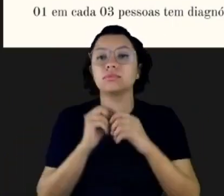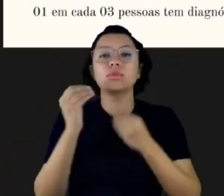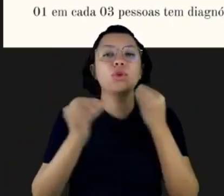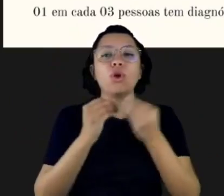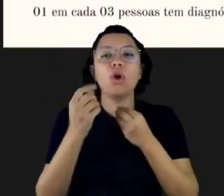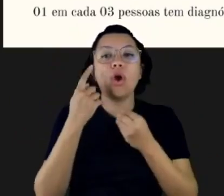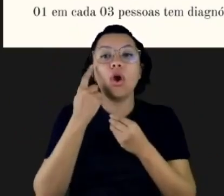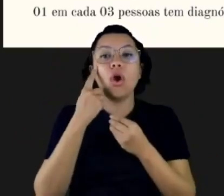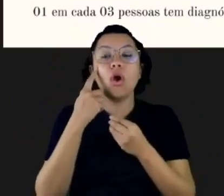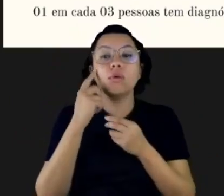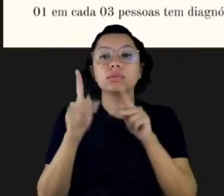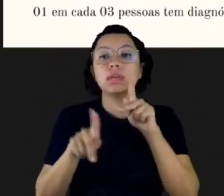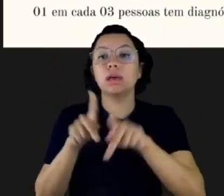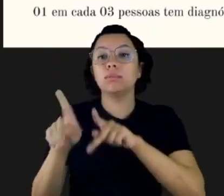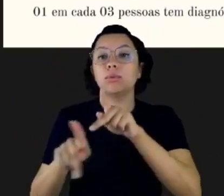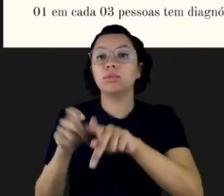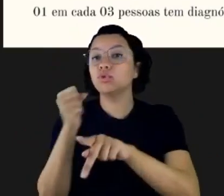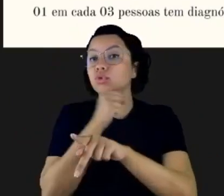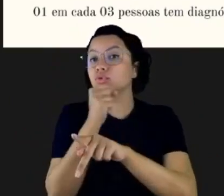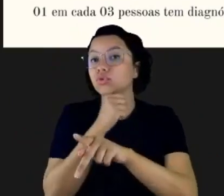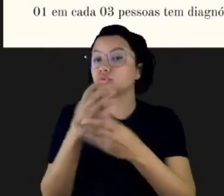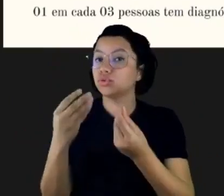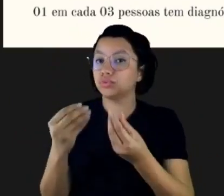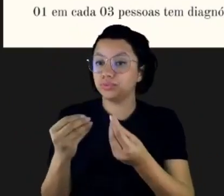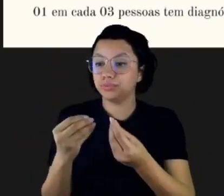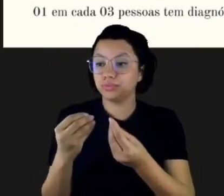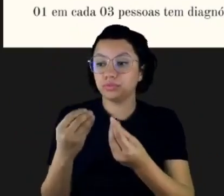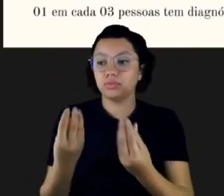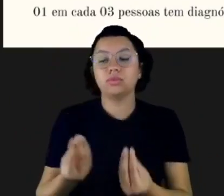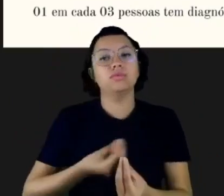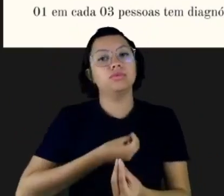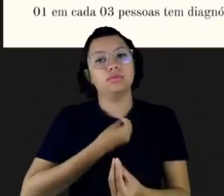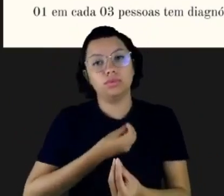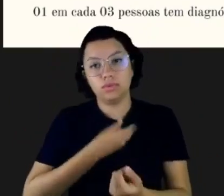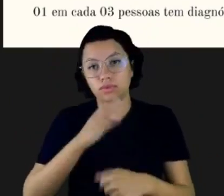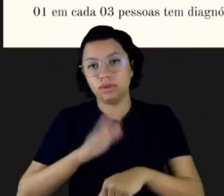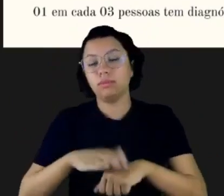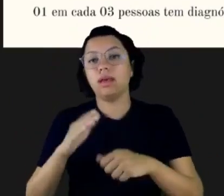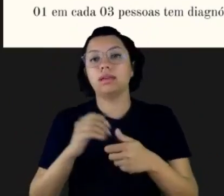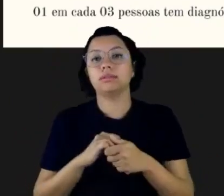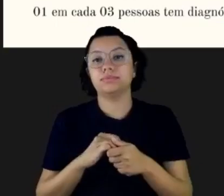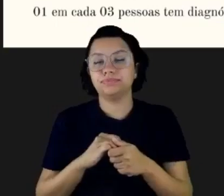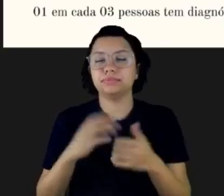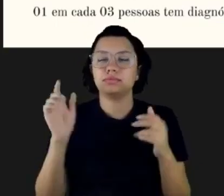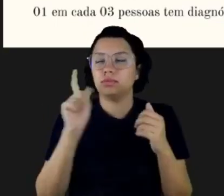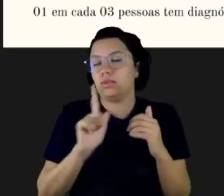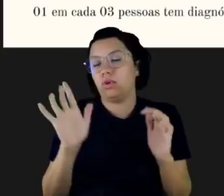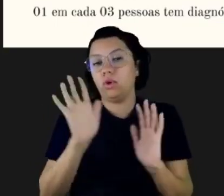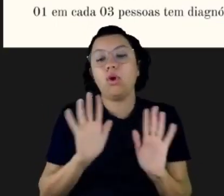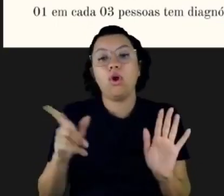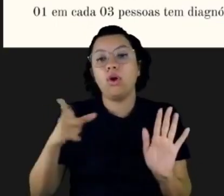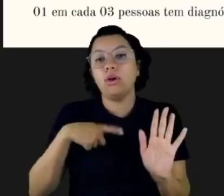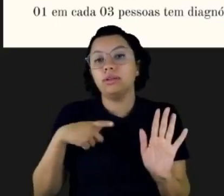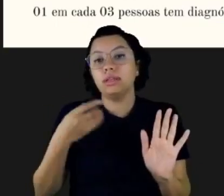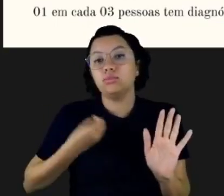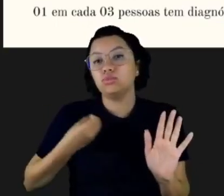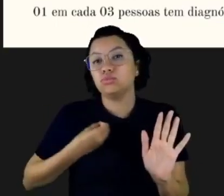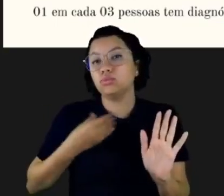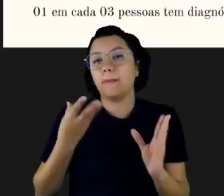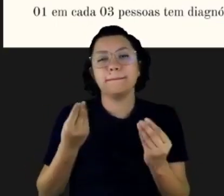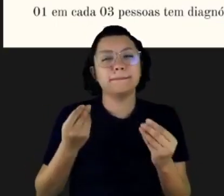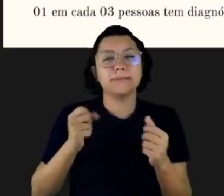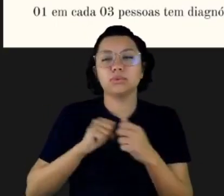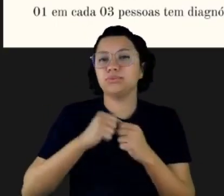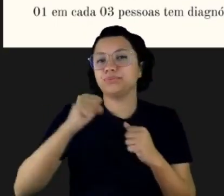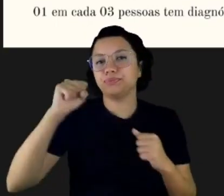população está envelhecendo, nós vamos viver mais. Lógico que nós teremos um número muito grande de idosos